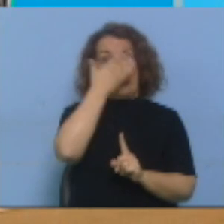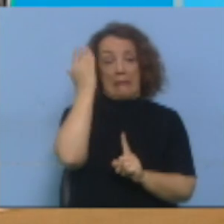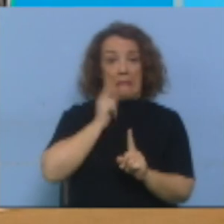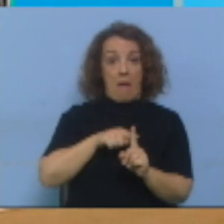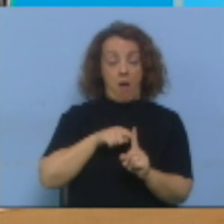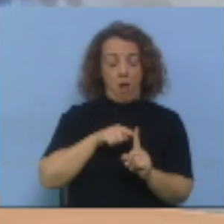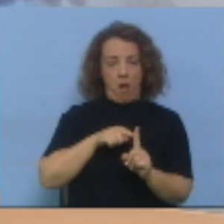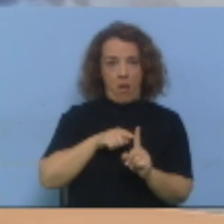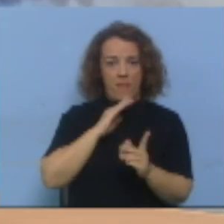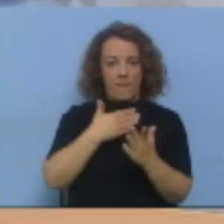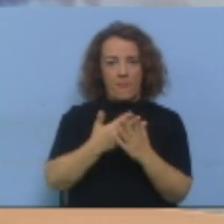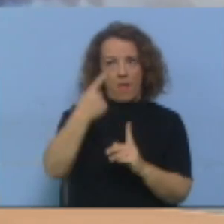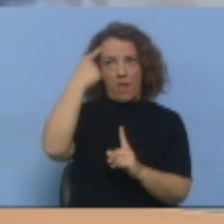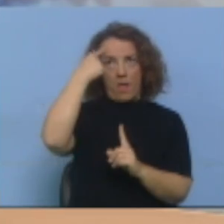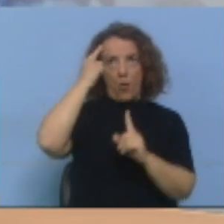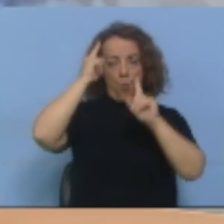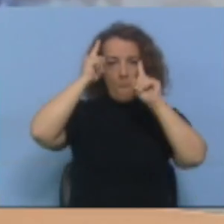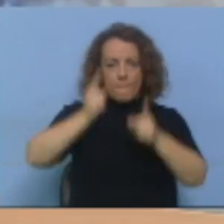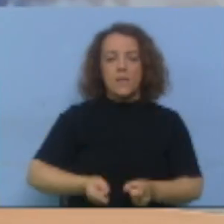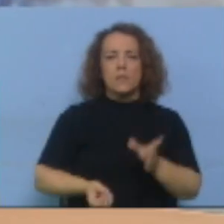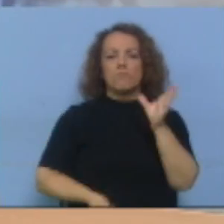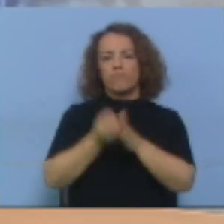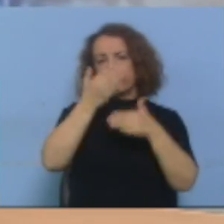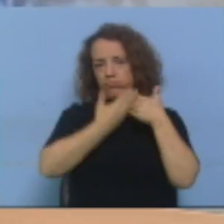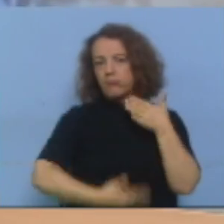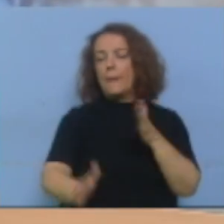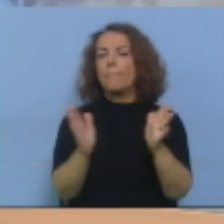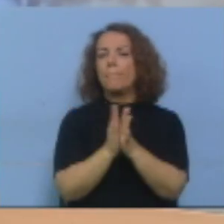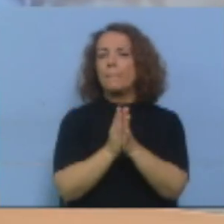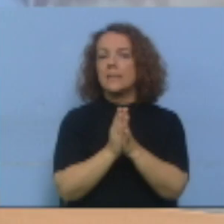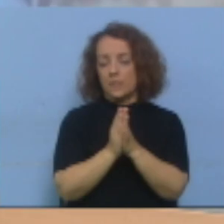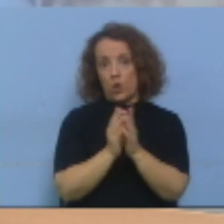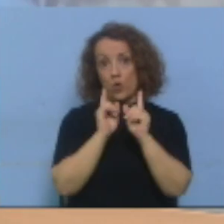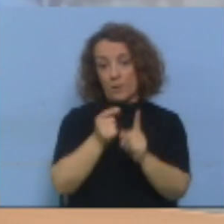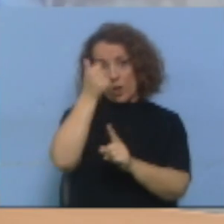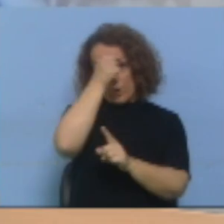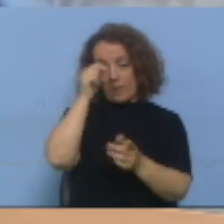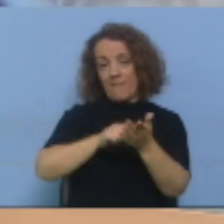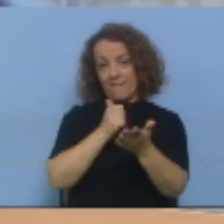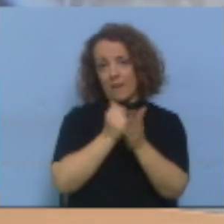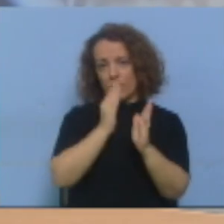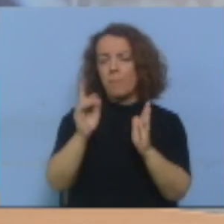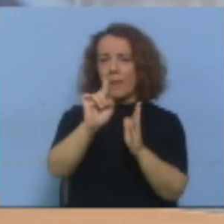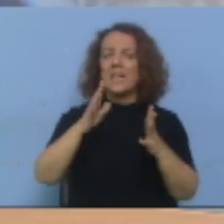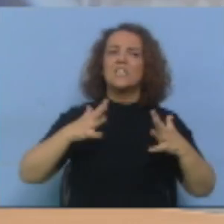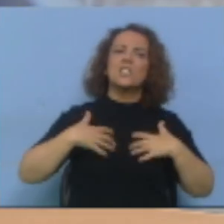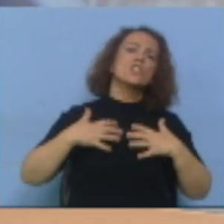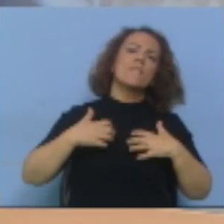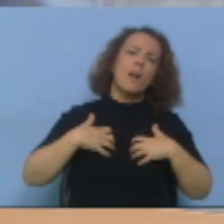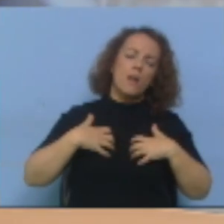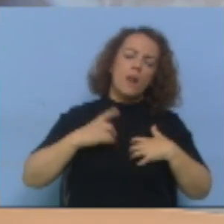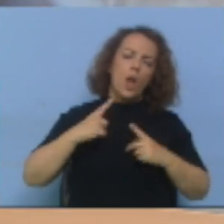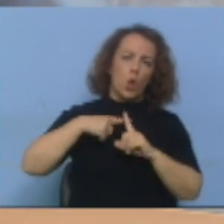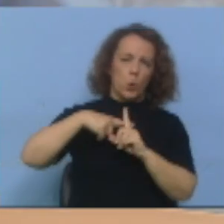memória da instituição da Eucaristia, que de facto depois se celebra em cada domingo muito especial. Sexta-feira, a